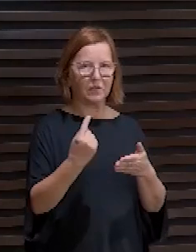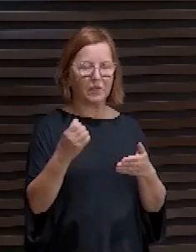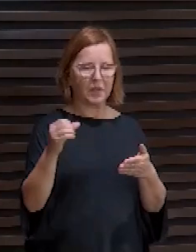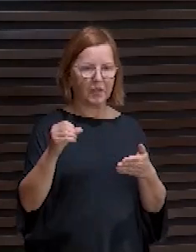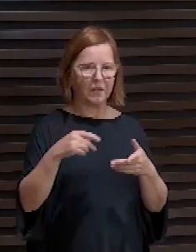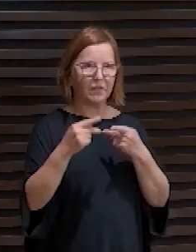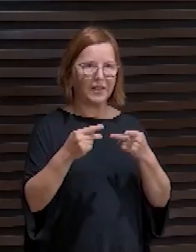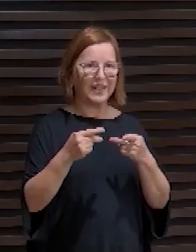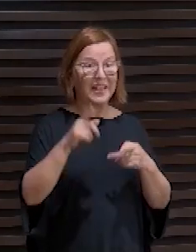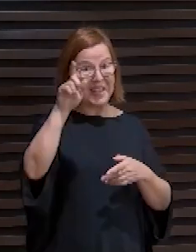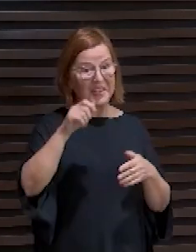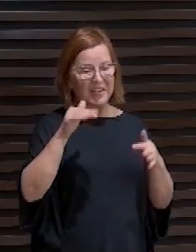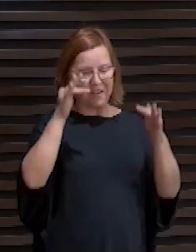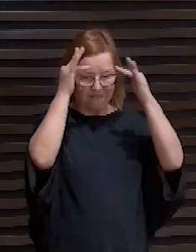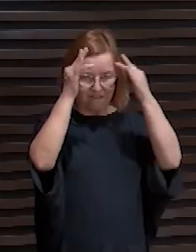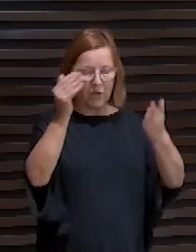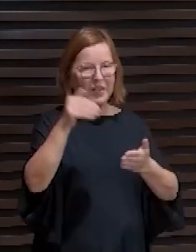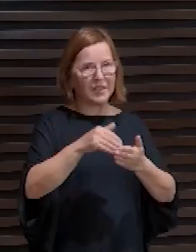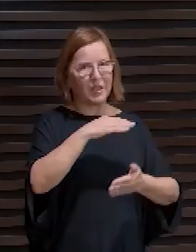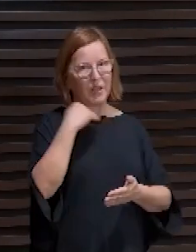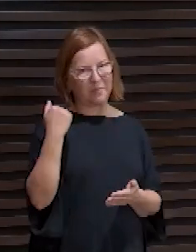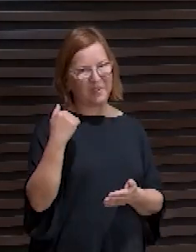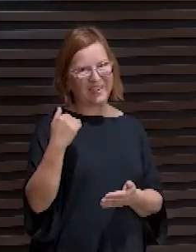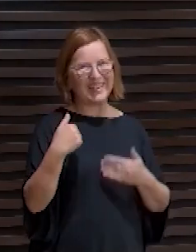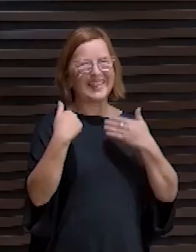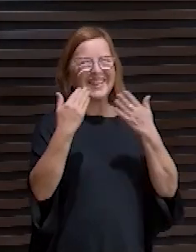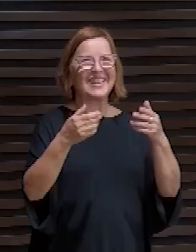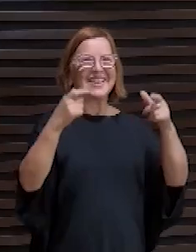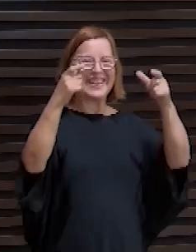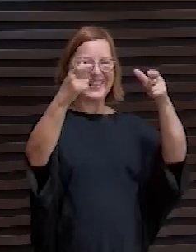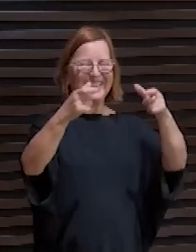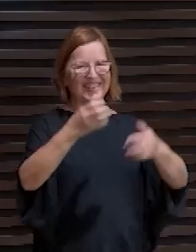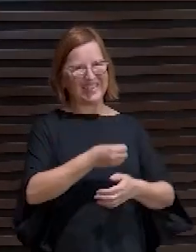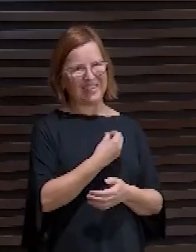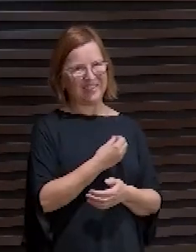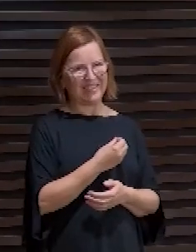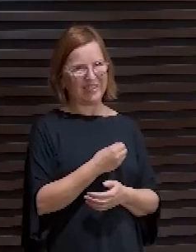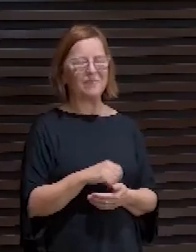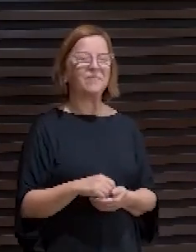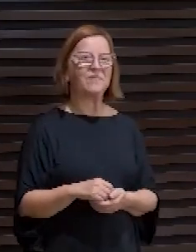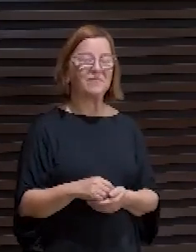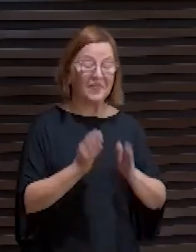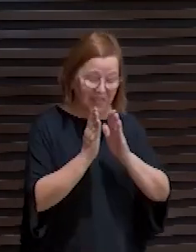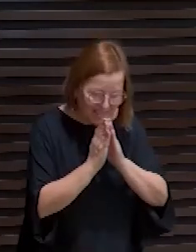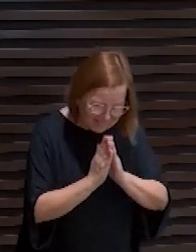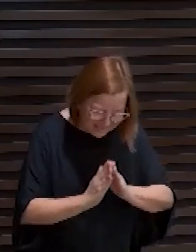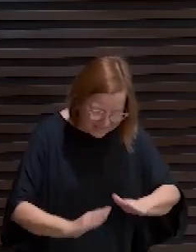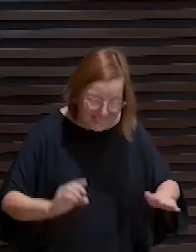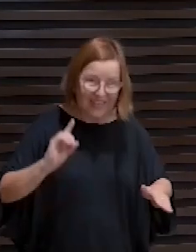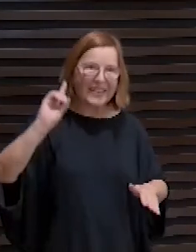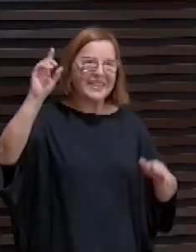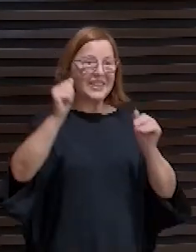fiel até a morte e dar-te-ei a coroa da vida. Adorar a Deus juntos é